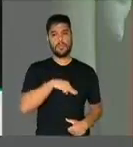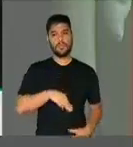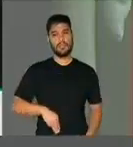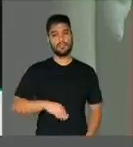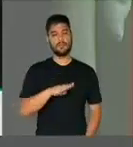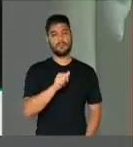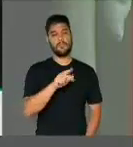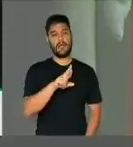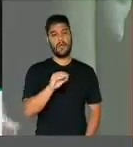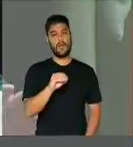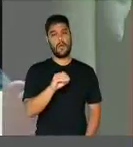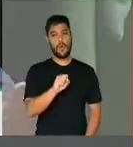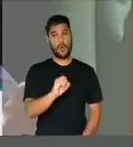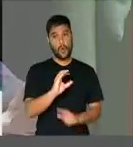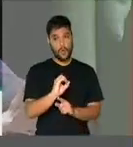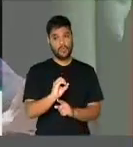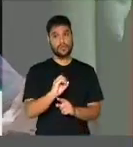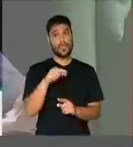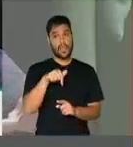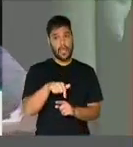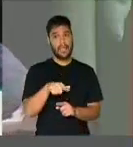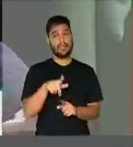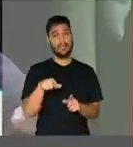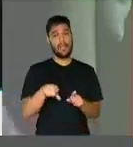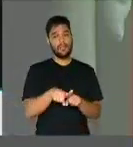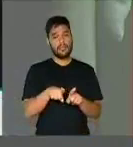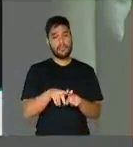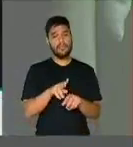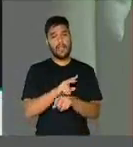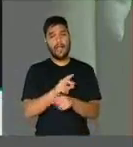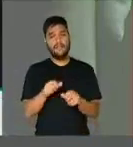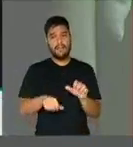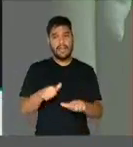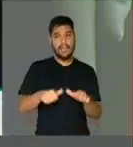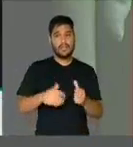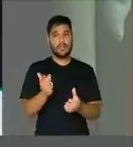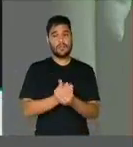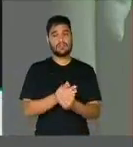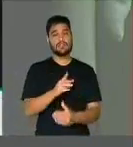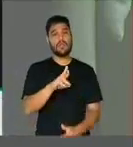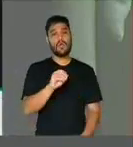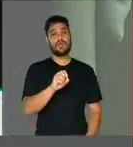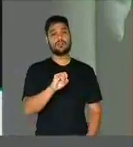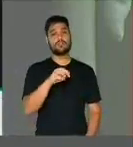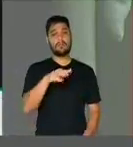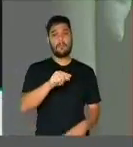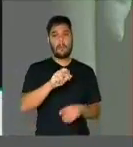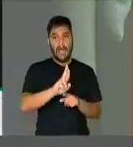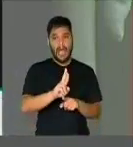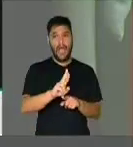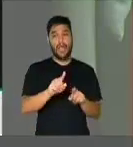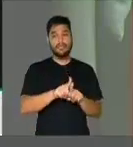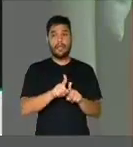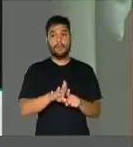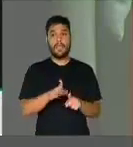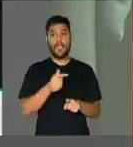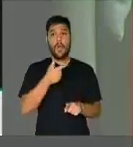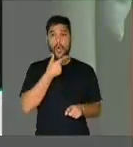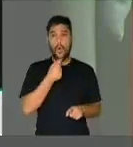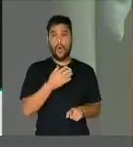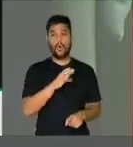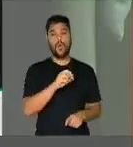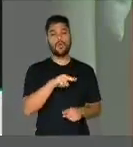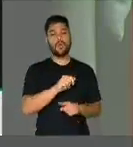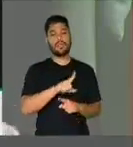Barroso, que está acompanhando o processo da Rodrimar, quebra o sigilo também do tal coronel que era assessor do Temer